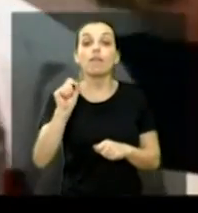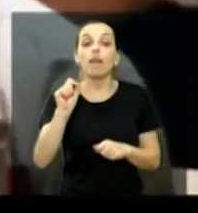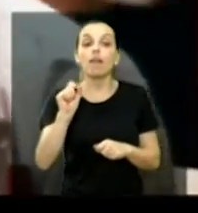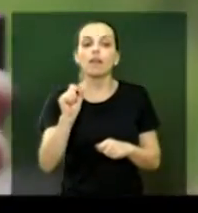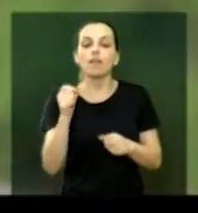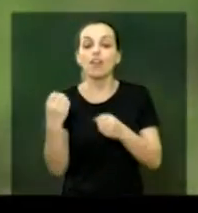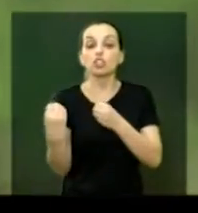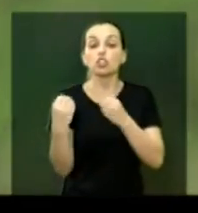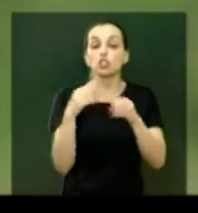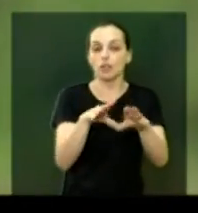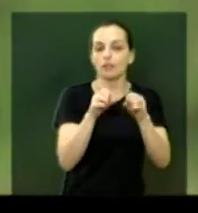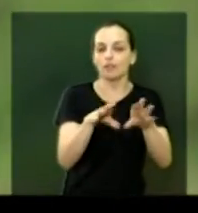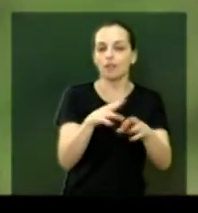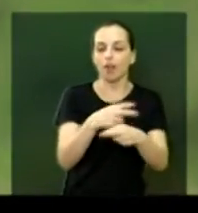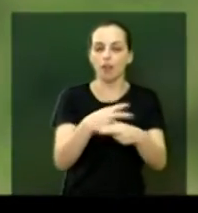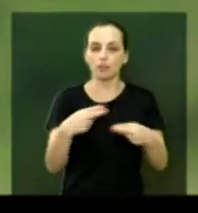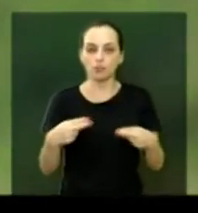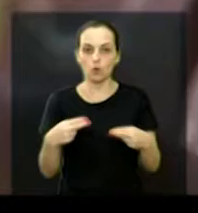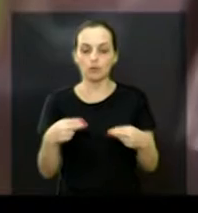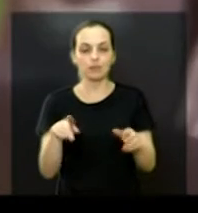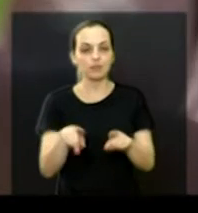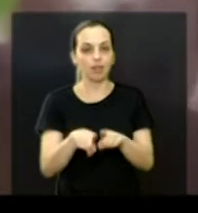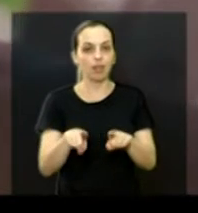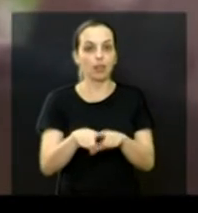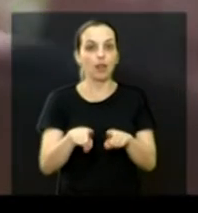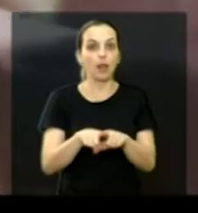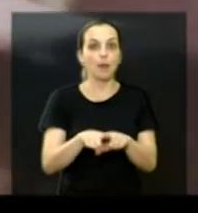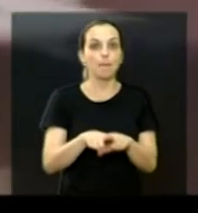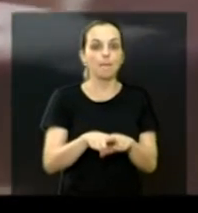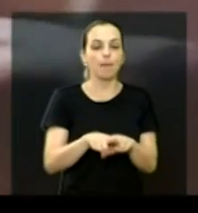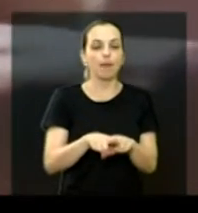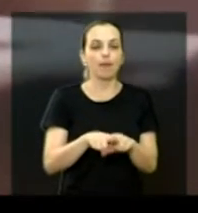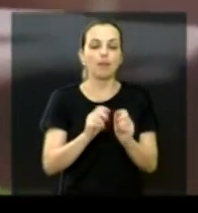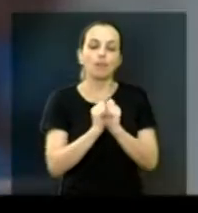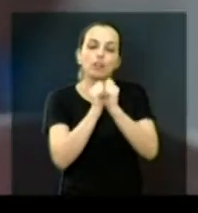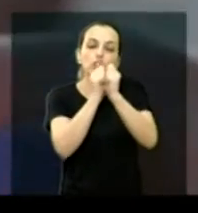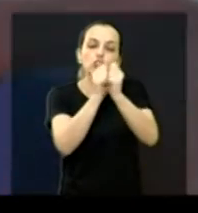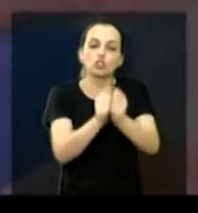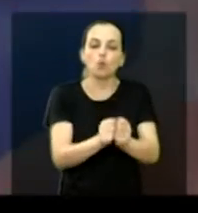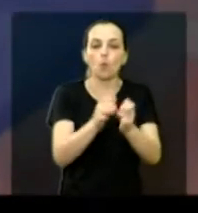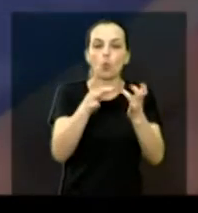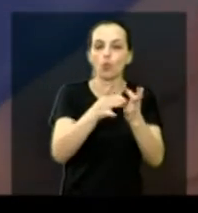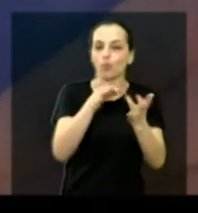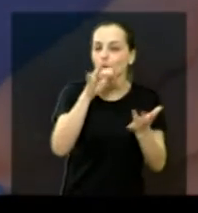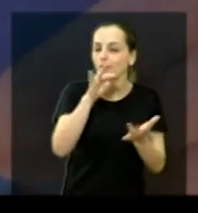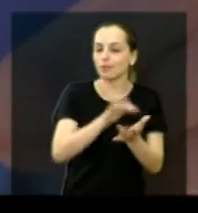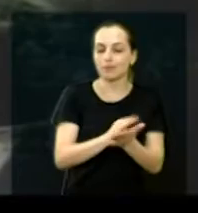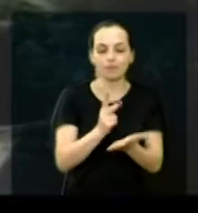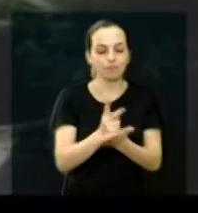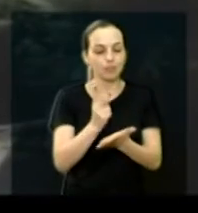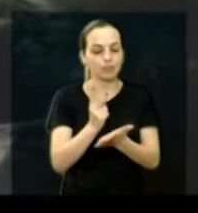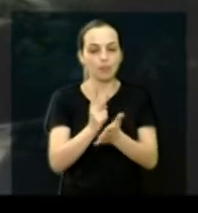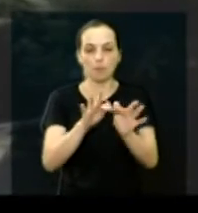e claro quem vai dividir a vida com você o tento